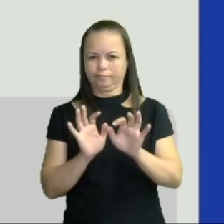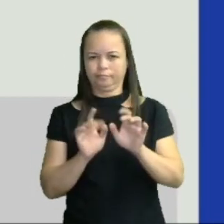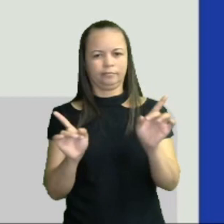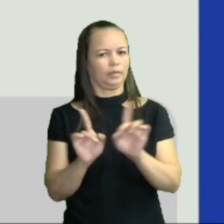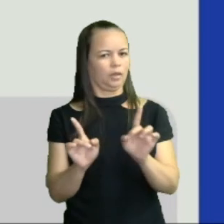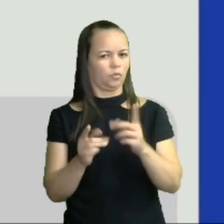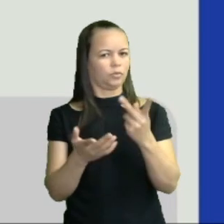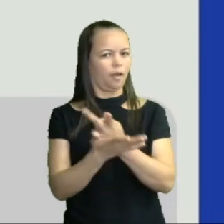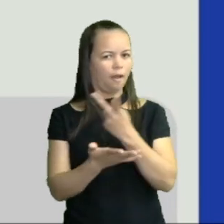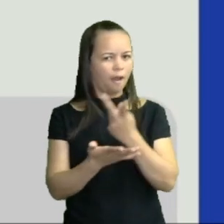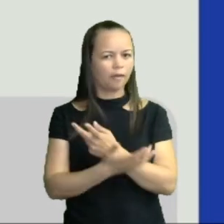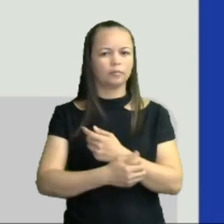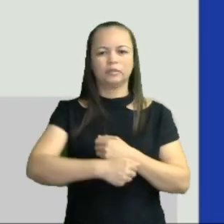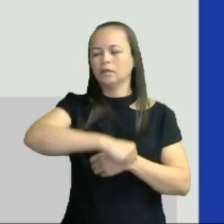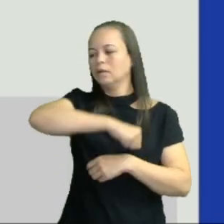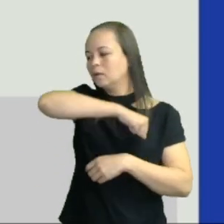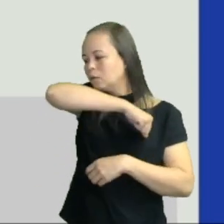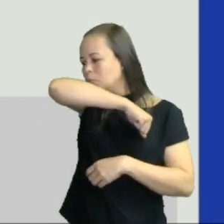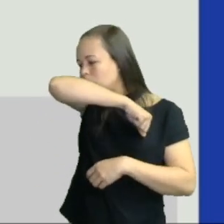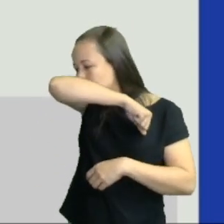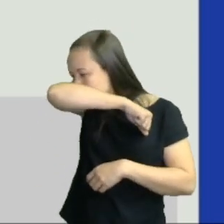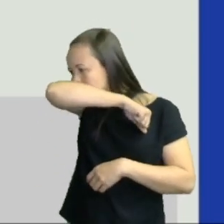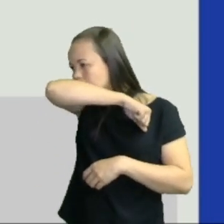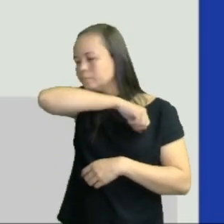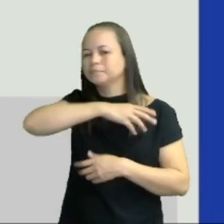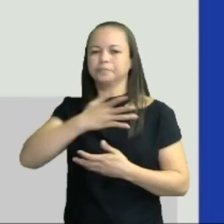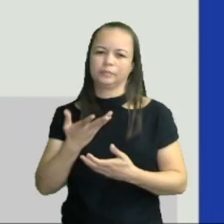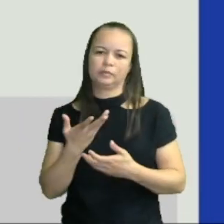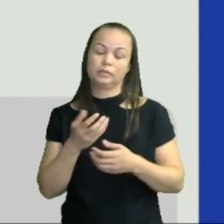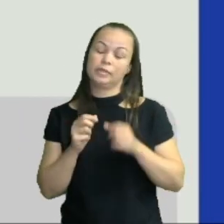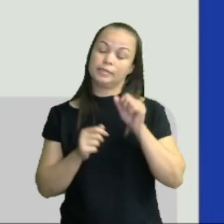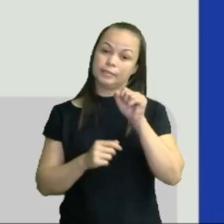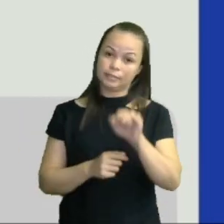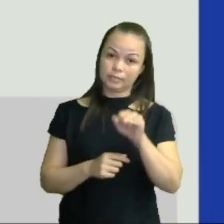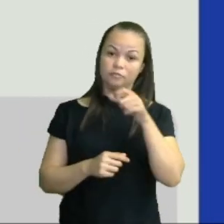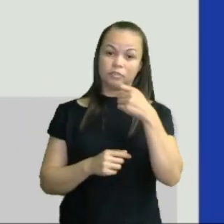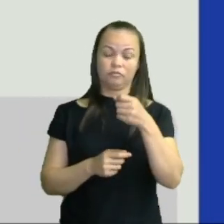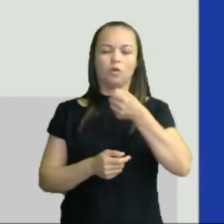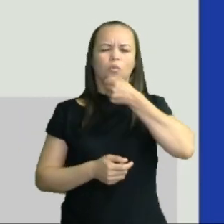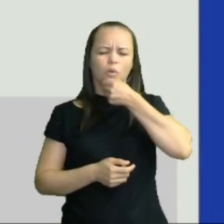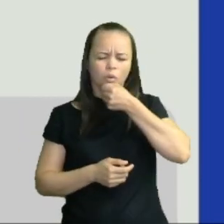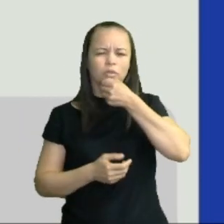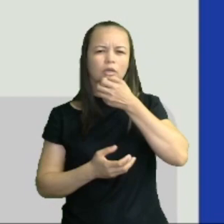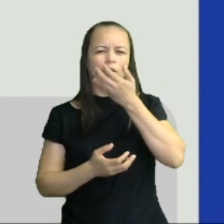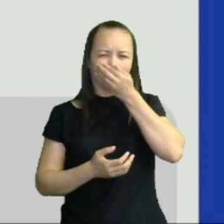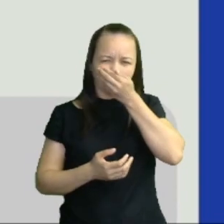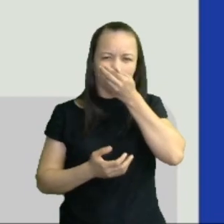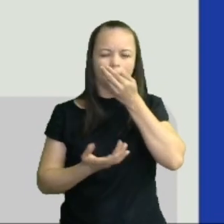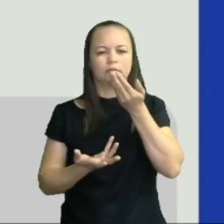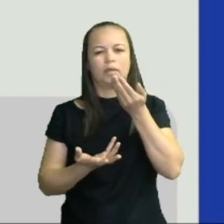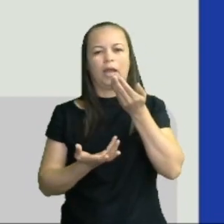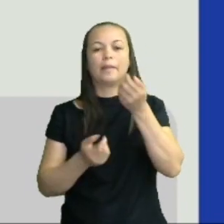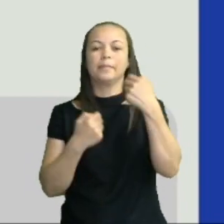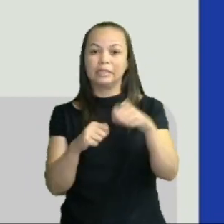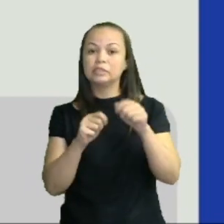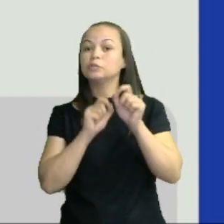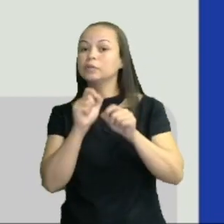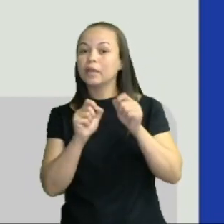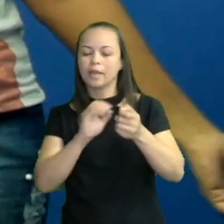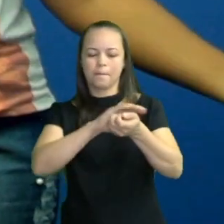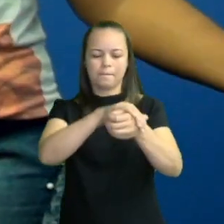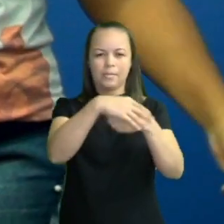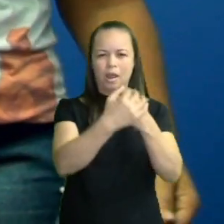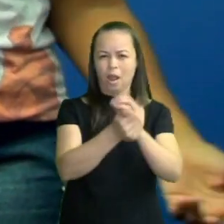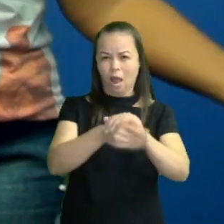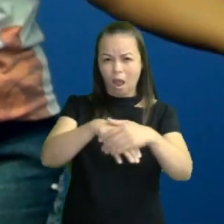você usar o braço. Mas se você for usar a mão, por exemplo, você tem que lavar essas mãos, tá? Ah, professora, mas